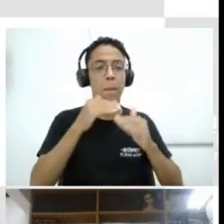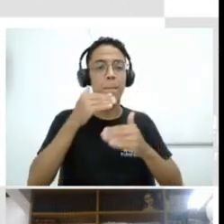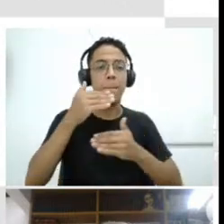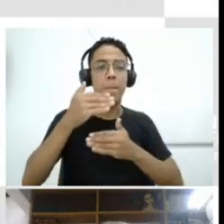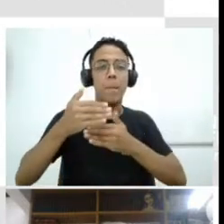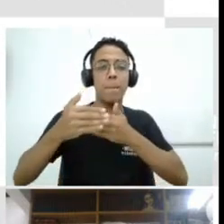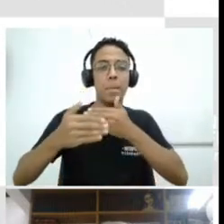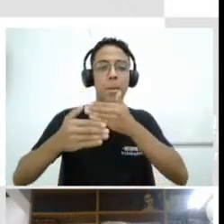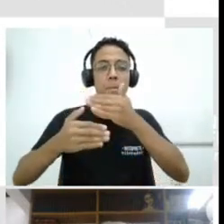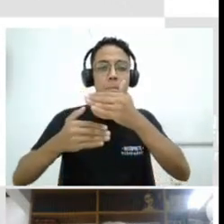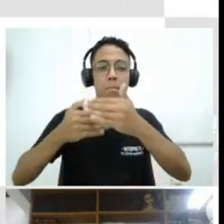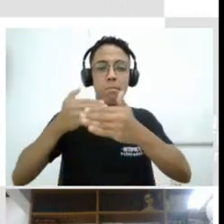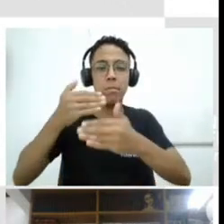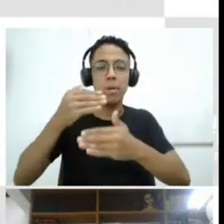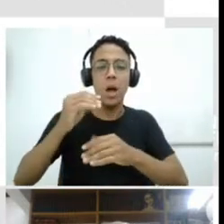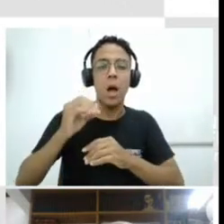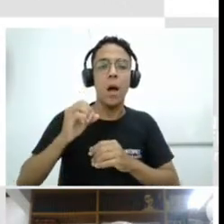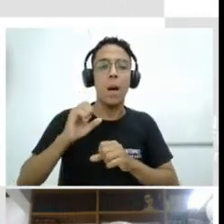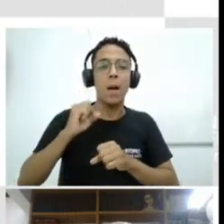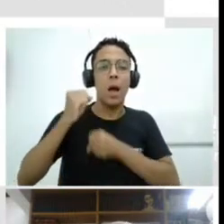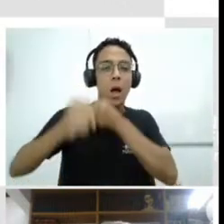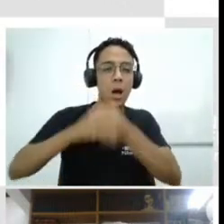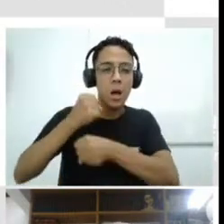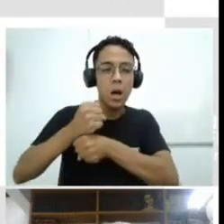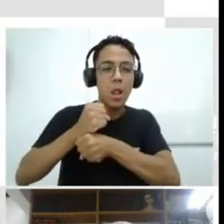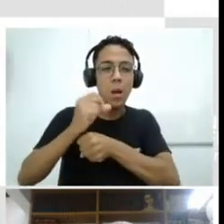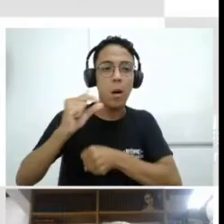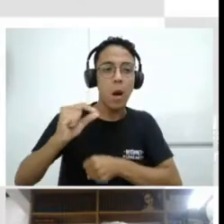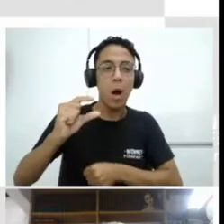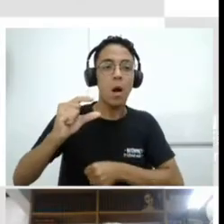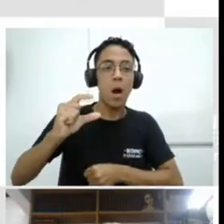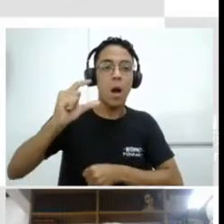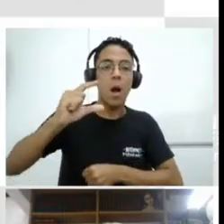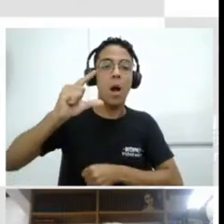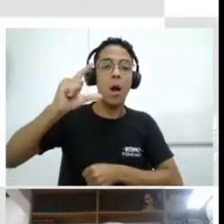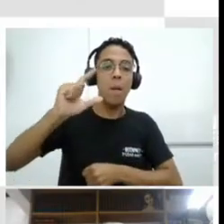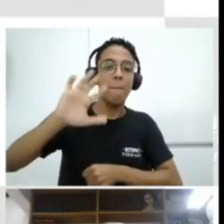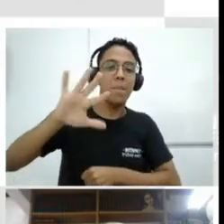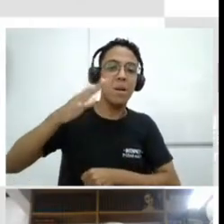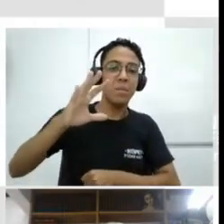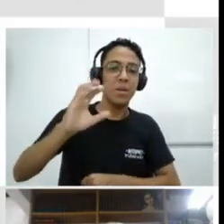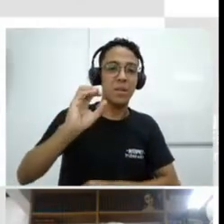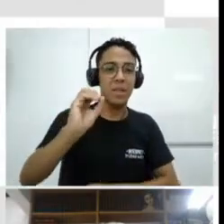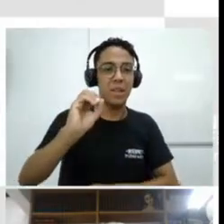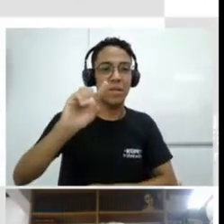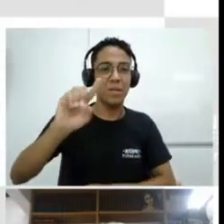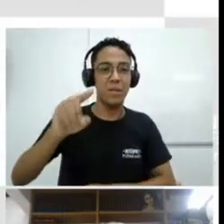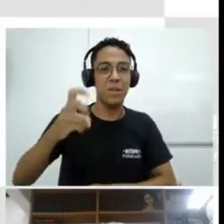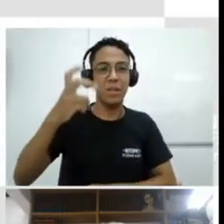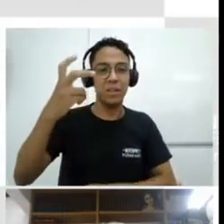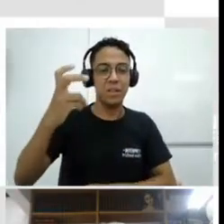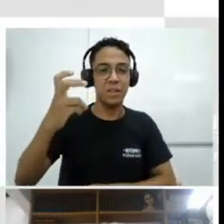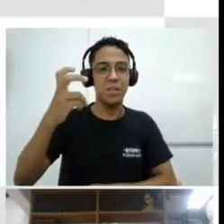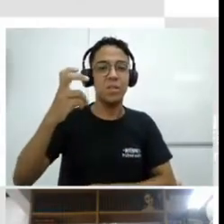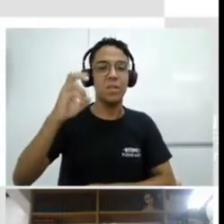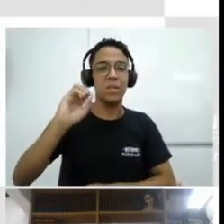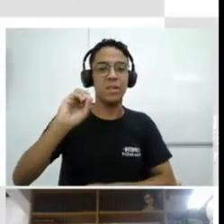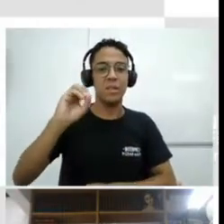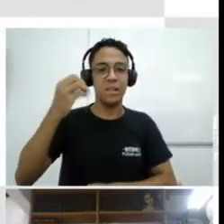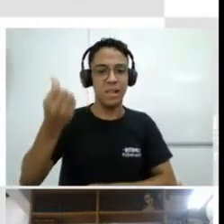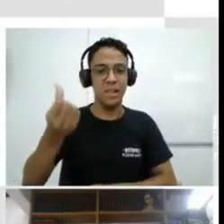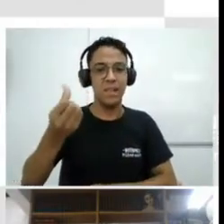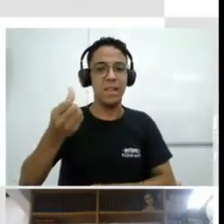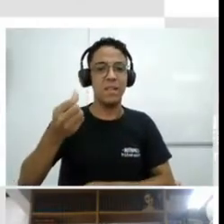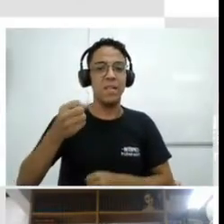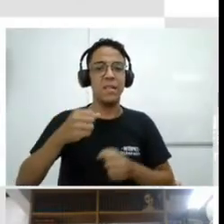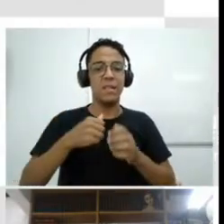década 0,04 graus Celsius, por década. Era muito pouco. Nós podíamos dizer que esse aquecimento aqui era mais ou